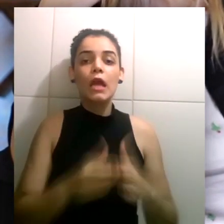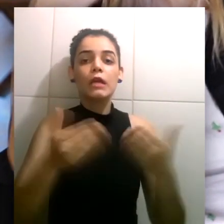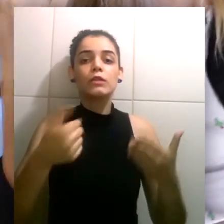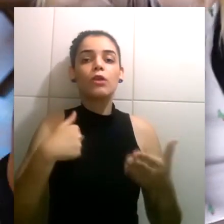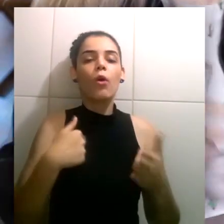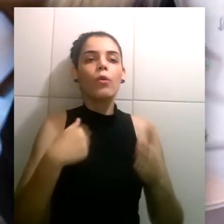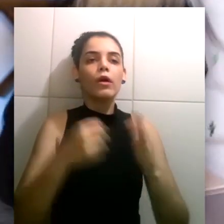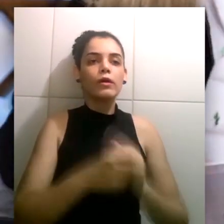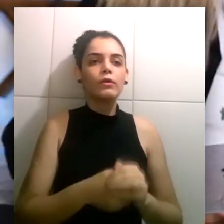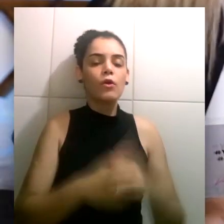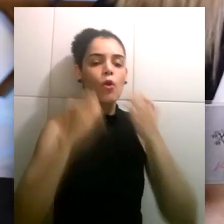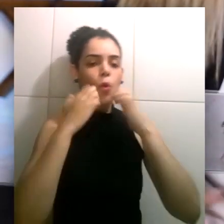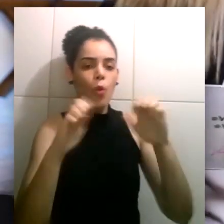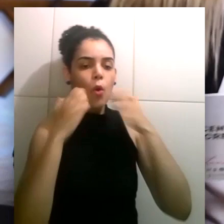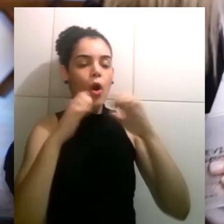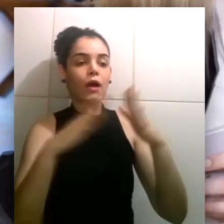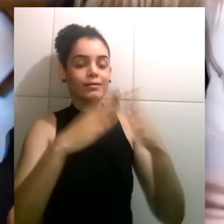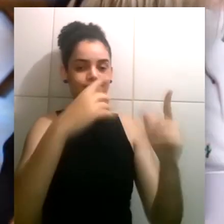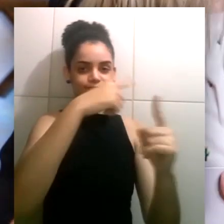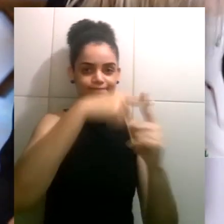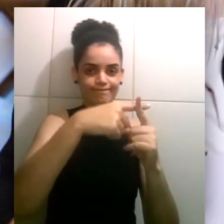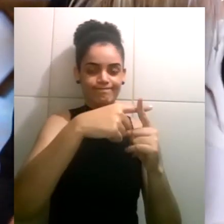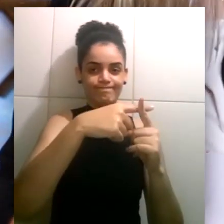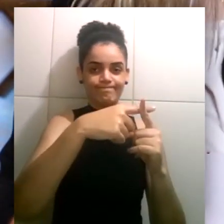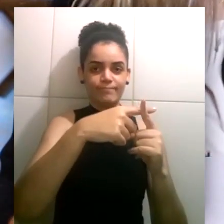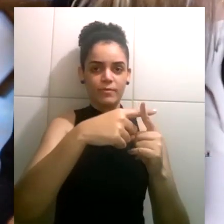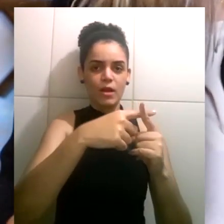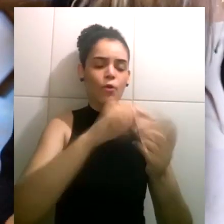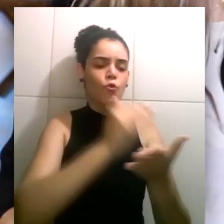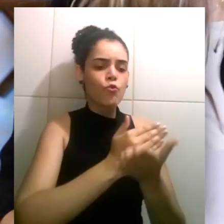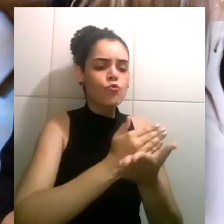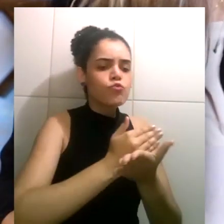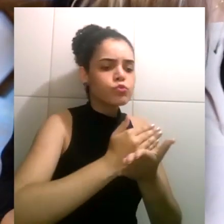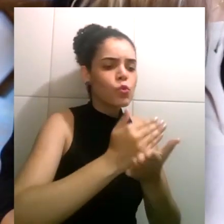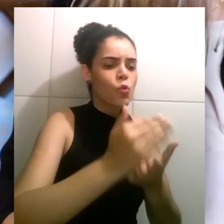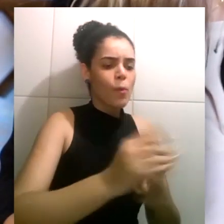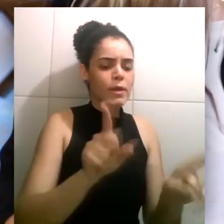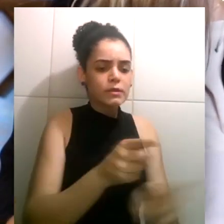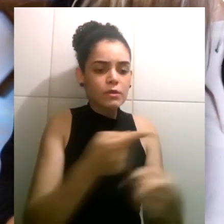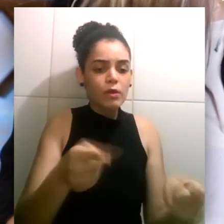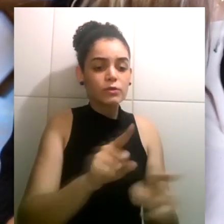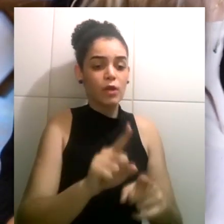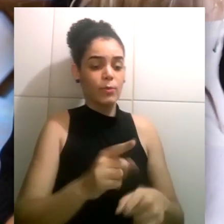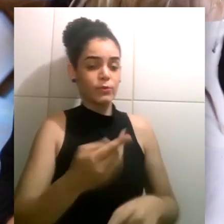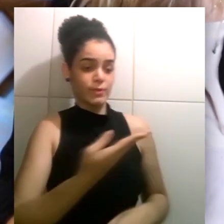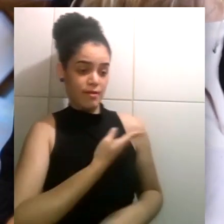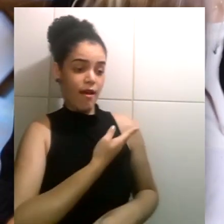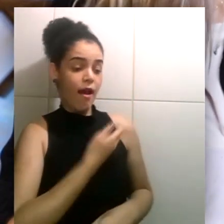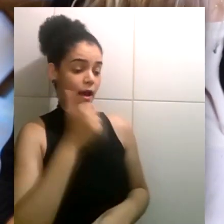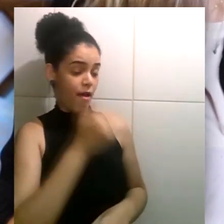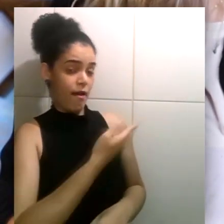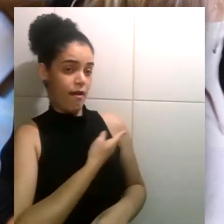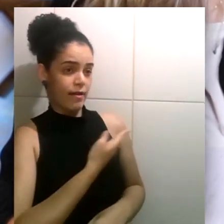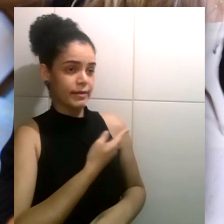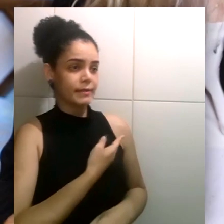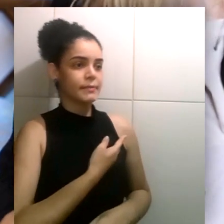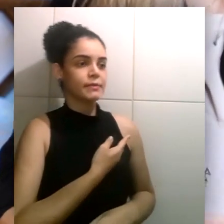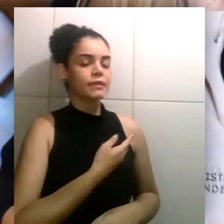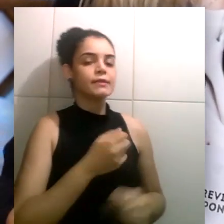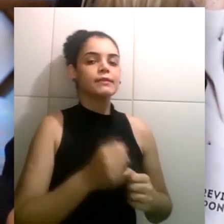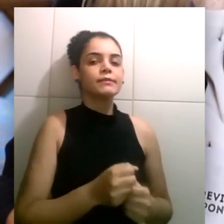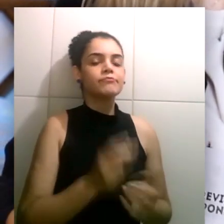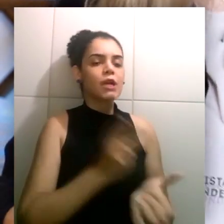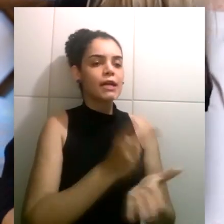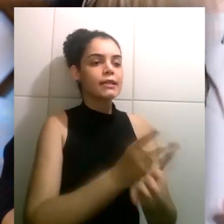Eu ministrava na igreja onde eu estava e tinha acabado de traduzir para uma amiga a música que ela escreveu, que a gente sempre cantava na igreja.